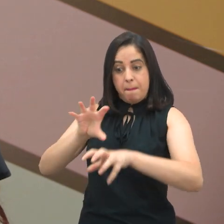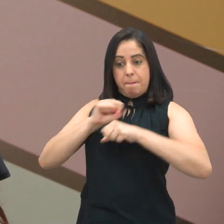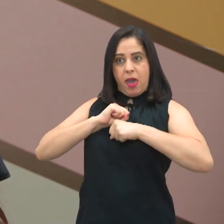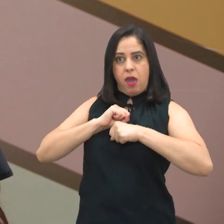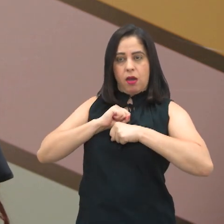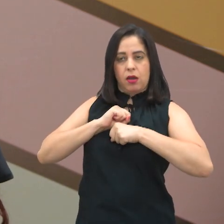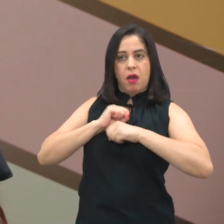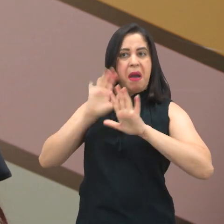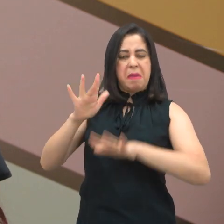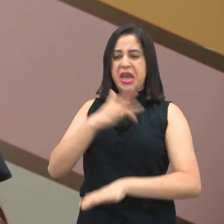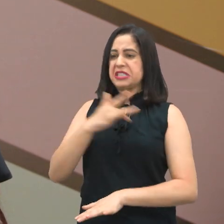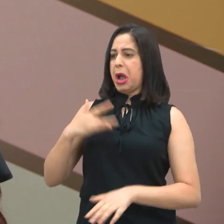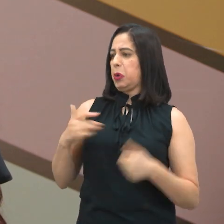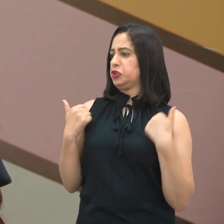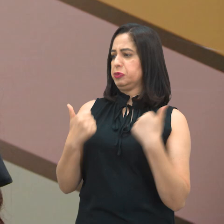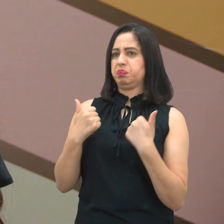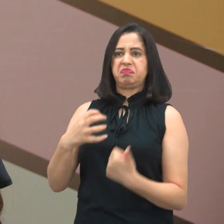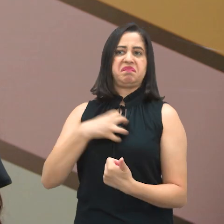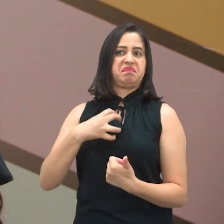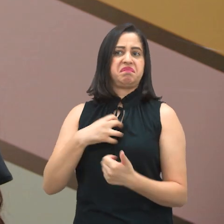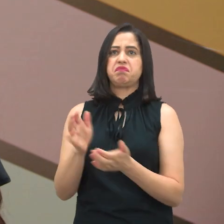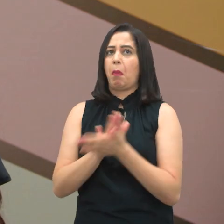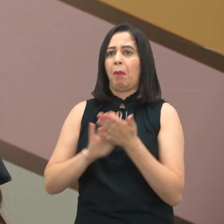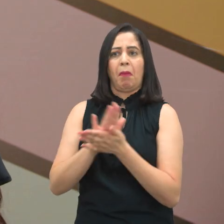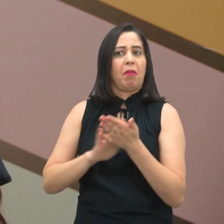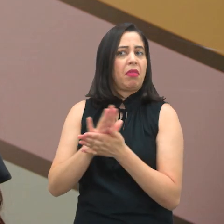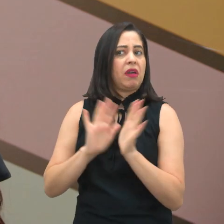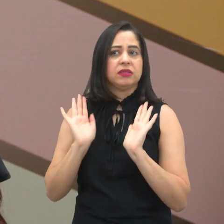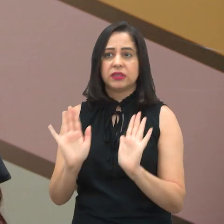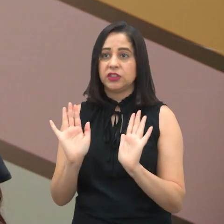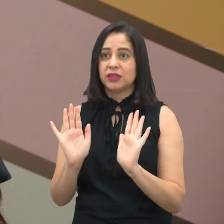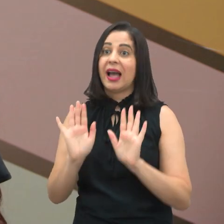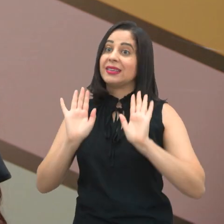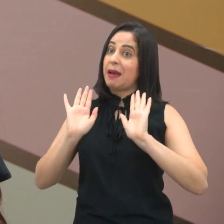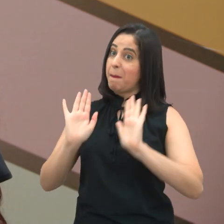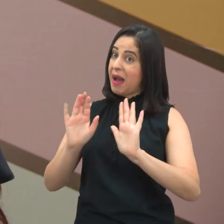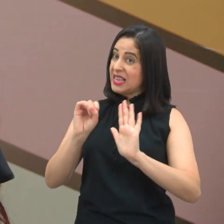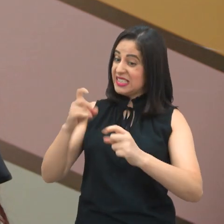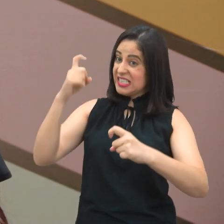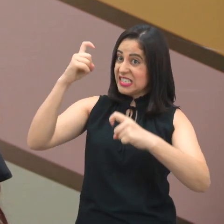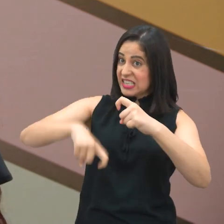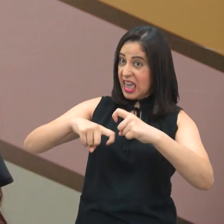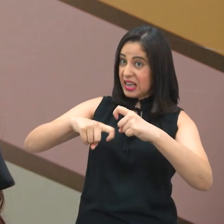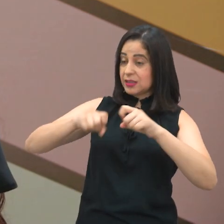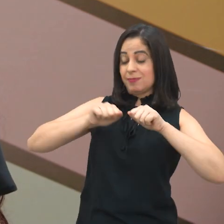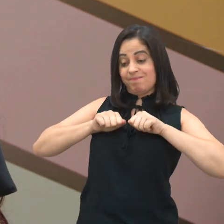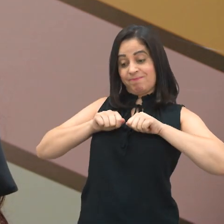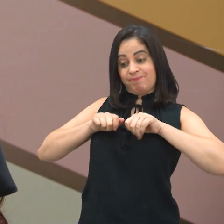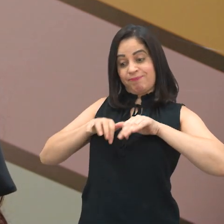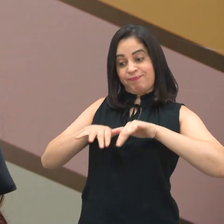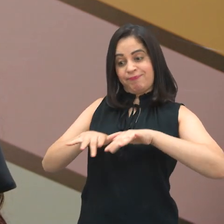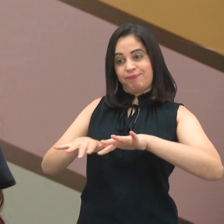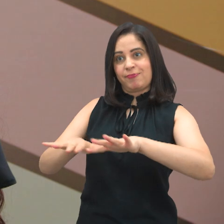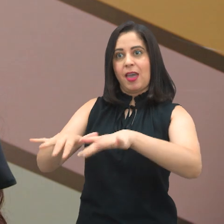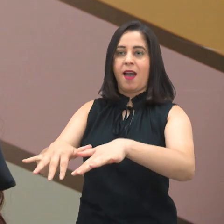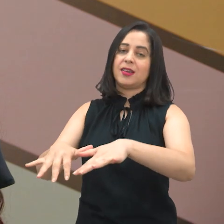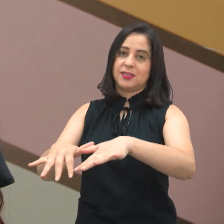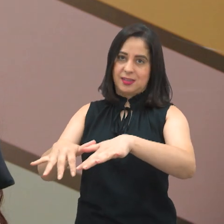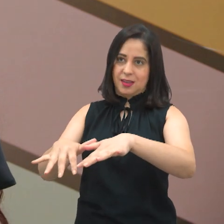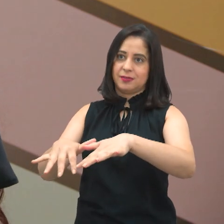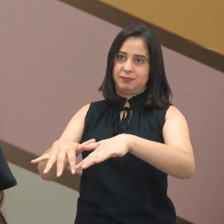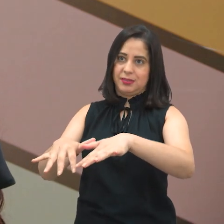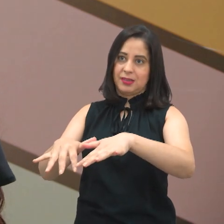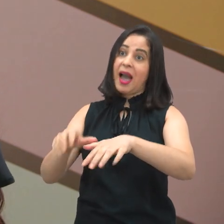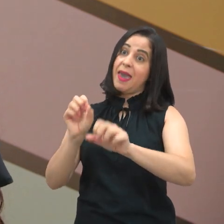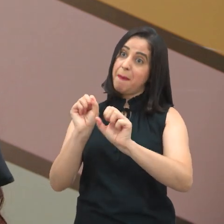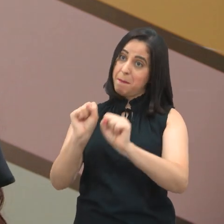e estar vivendo saudável. Isso aí, para a gente, é uma preocupação em relação à transmissão. Porque essa pessoa, se ela não sabe, Sim. como o Joper